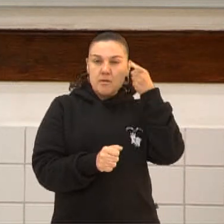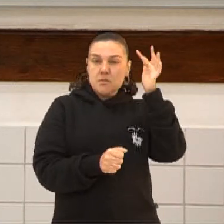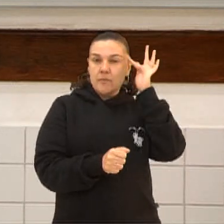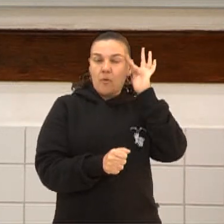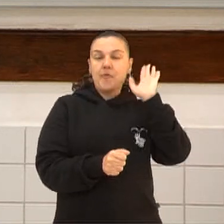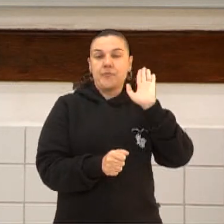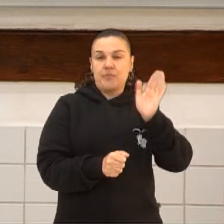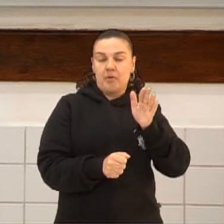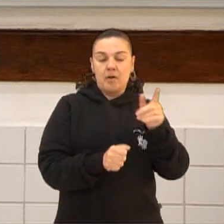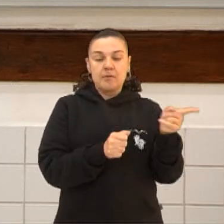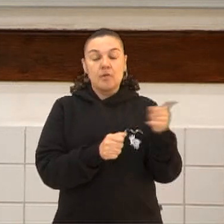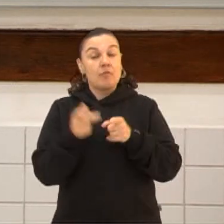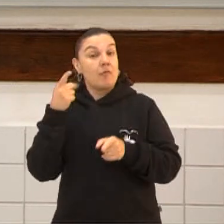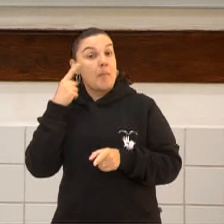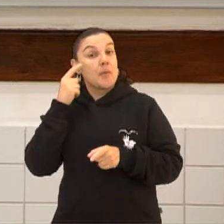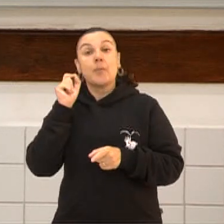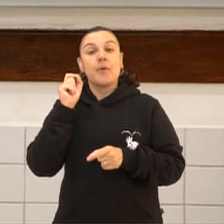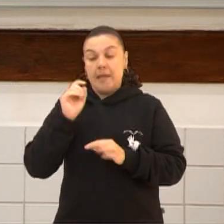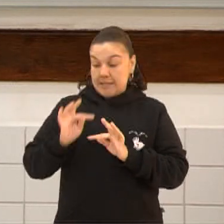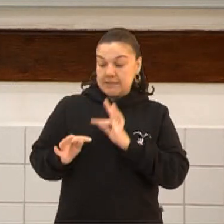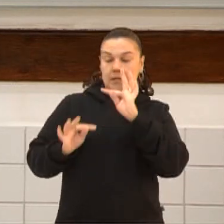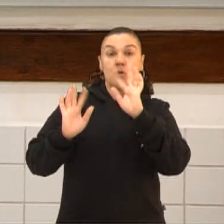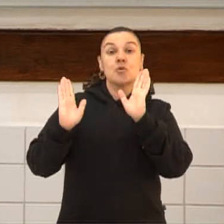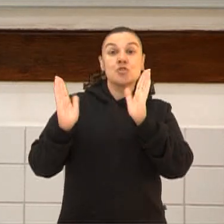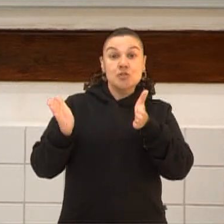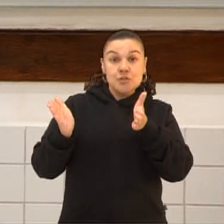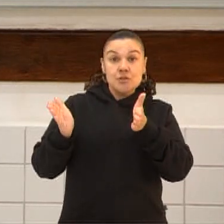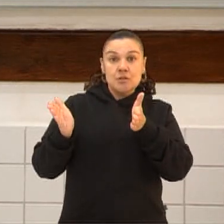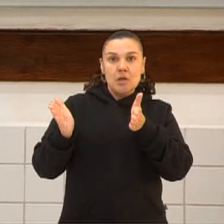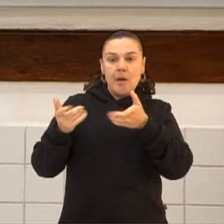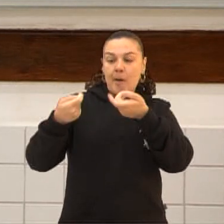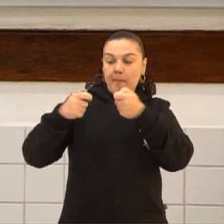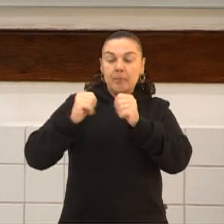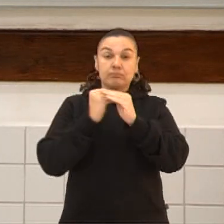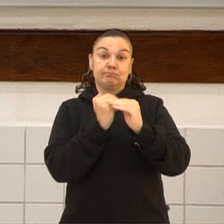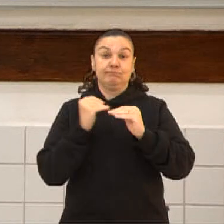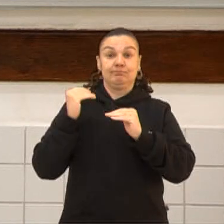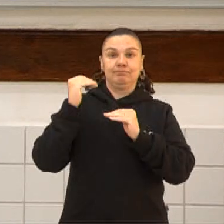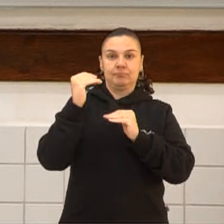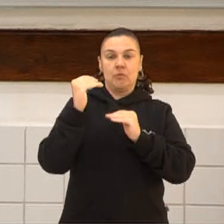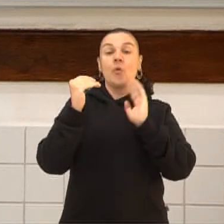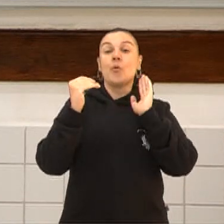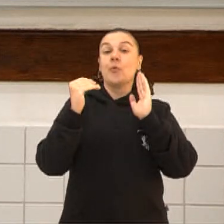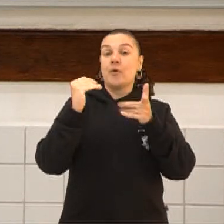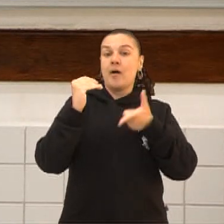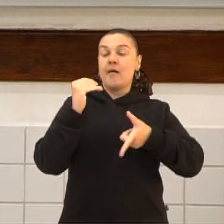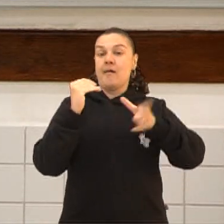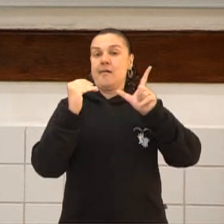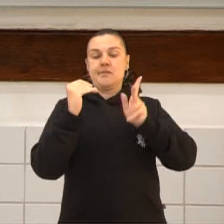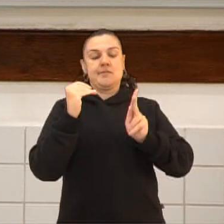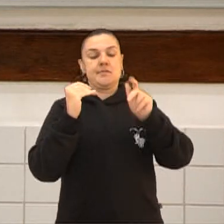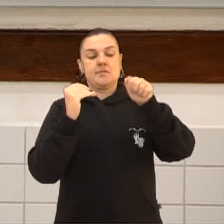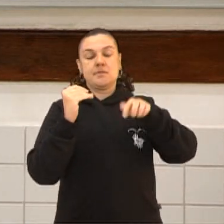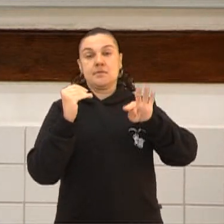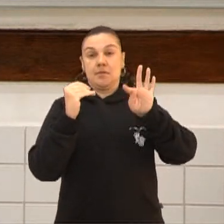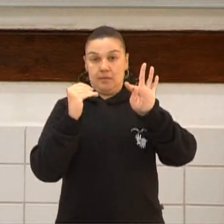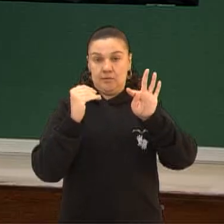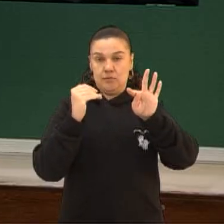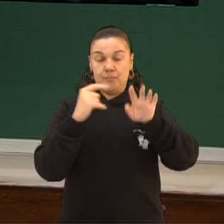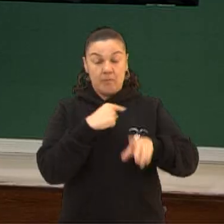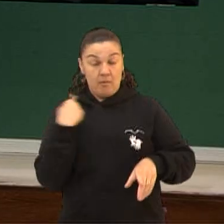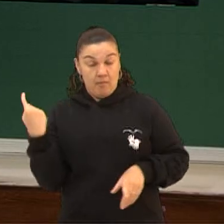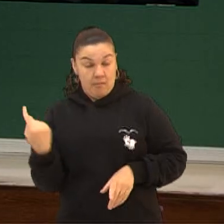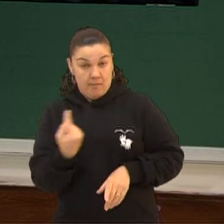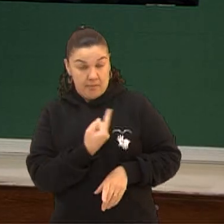o grau de tecnologia que a gente alcançou ele precisa ir além daquilo que tinha colocado Kant. Nós precisamos pensar numa